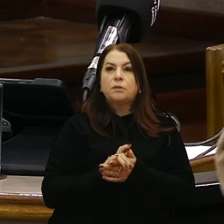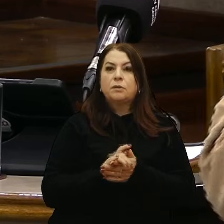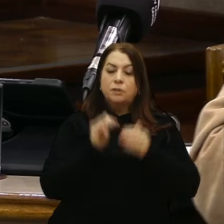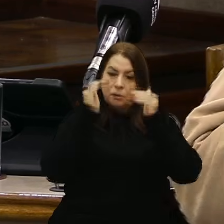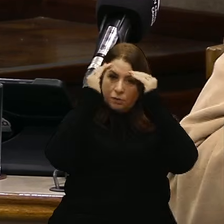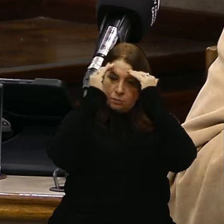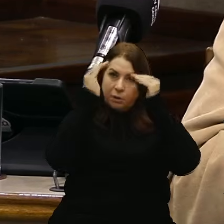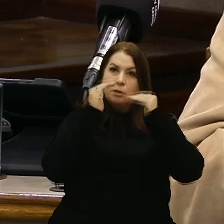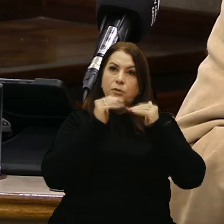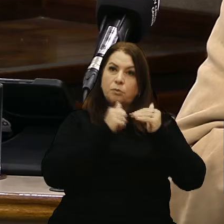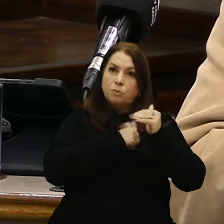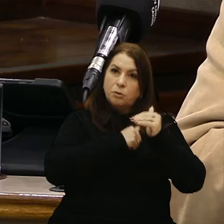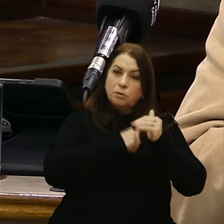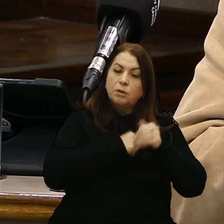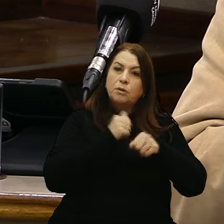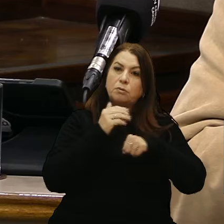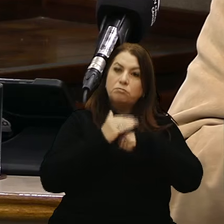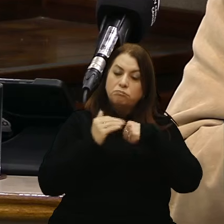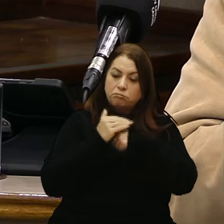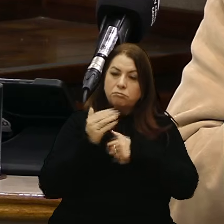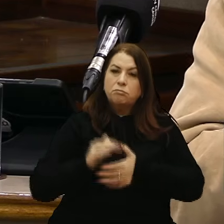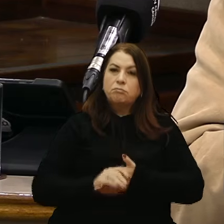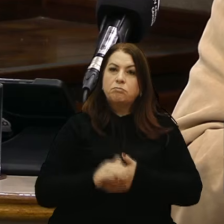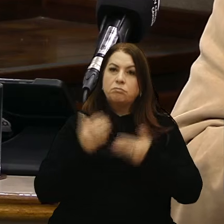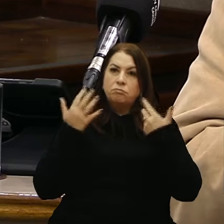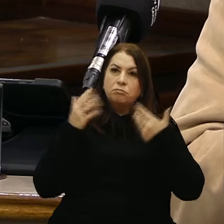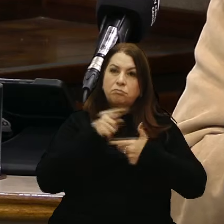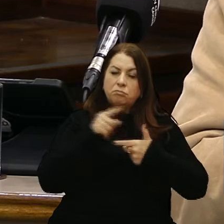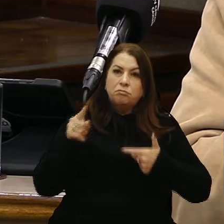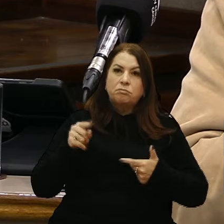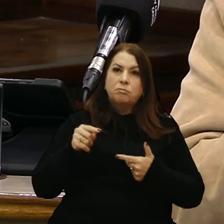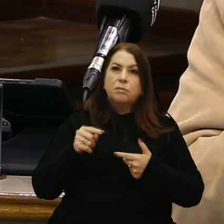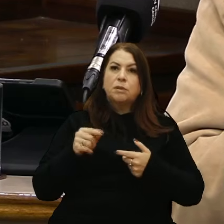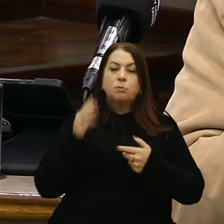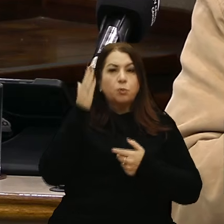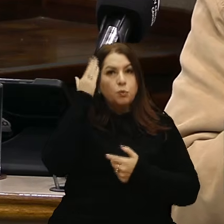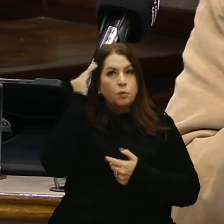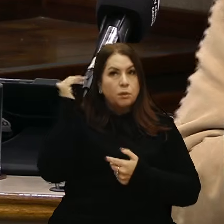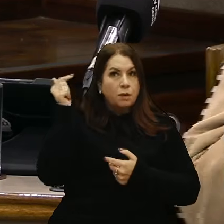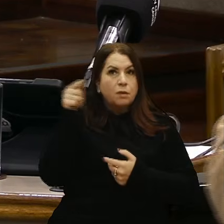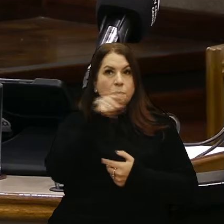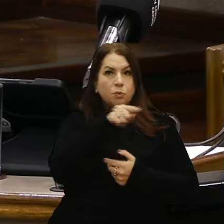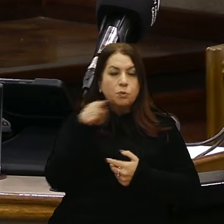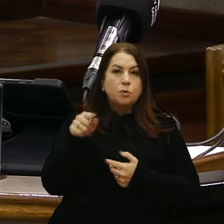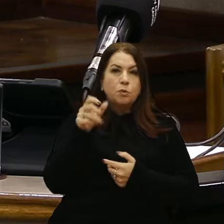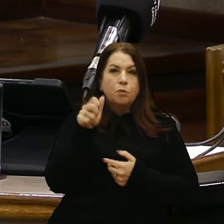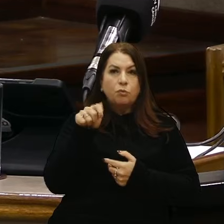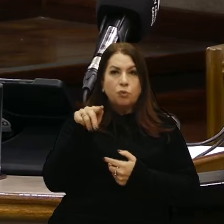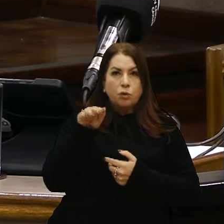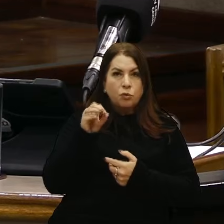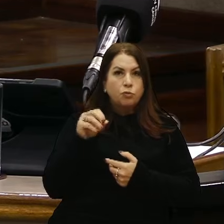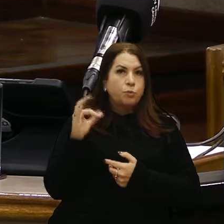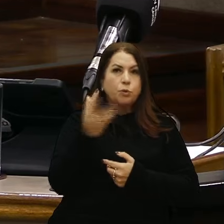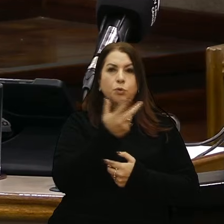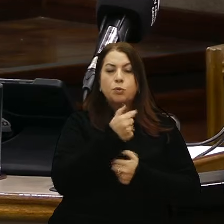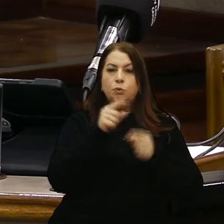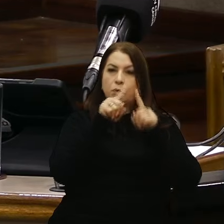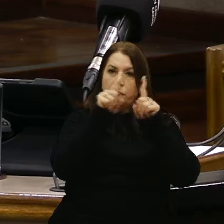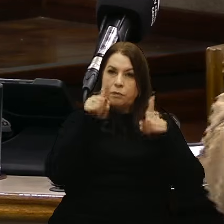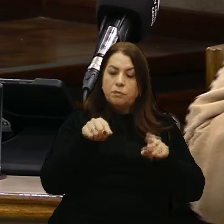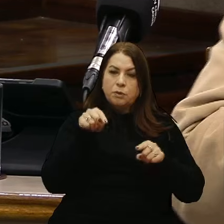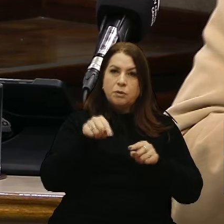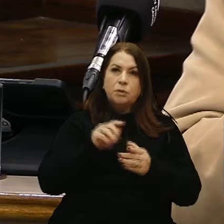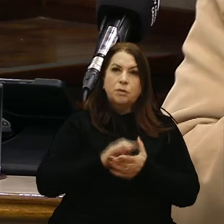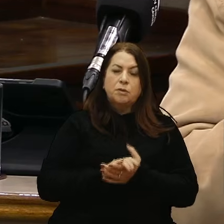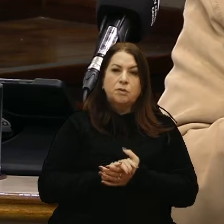respeito, né, de carisma. E lhe parabenizar e desejar muito sucesso para o senhor, para o Ângelo, para todos os trabalhadores que